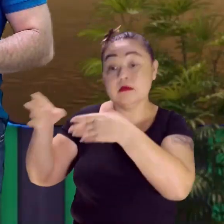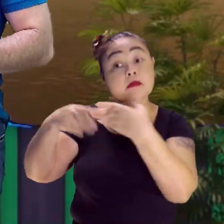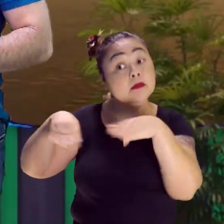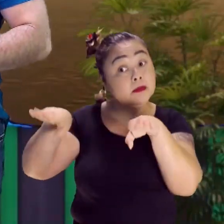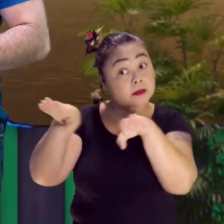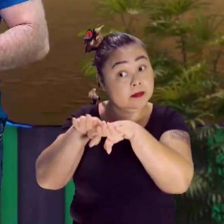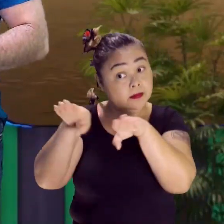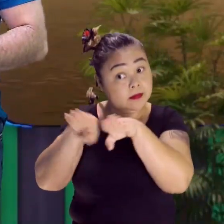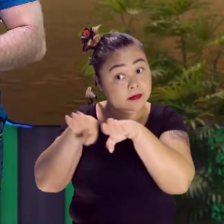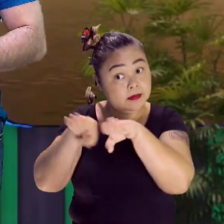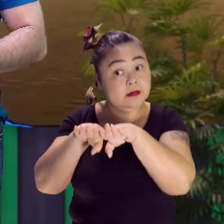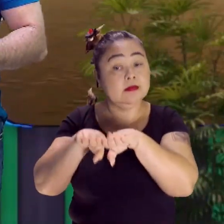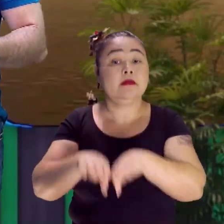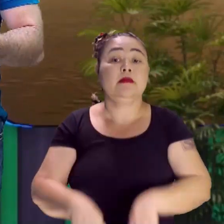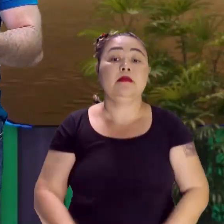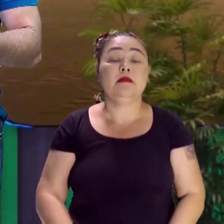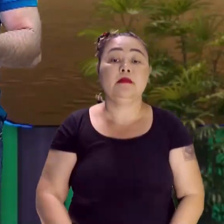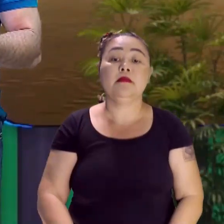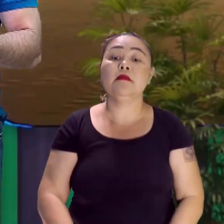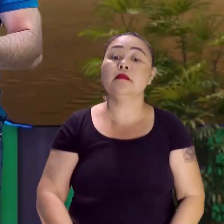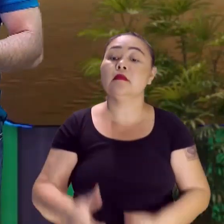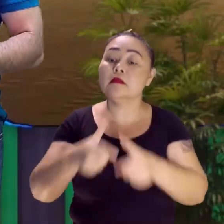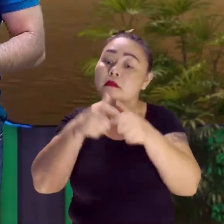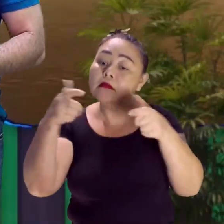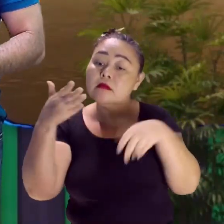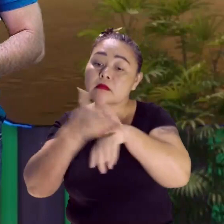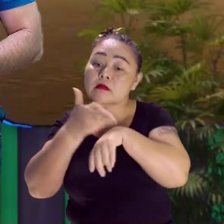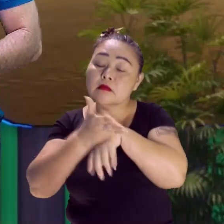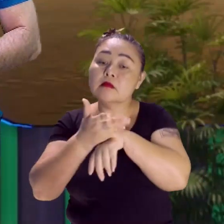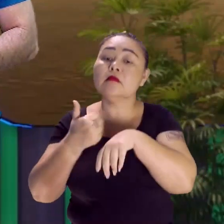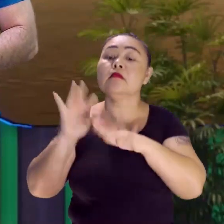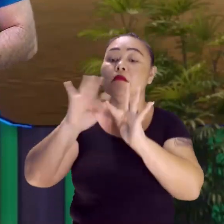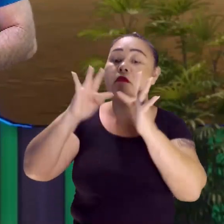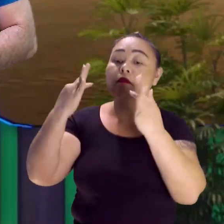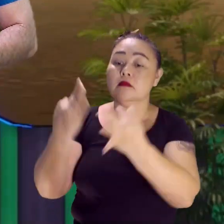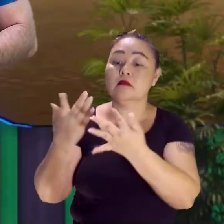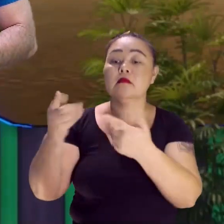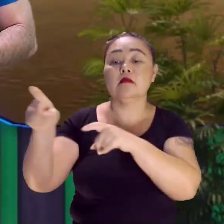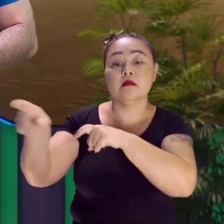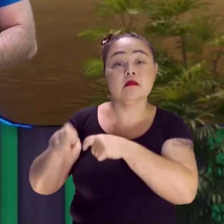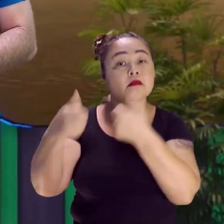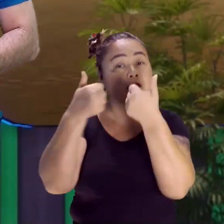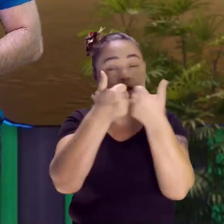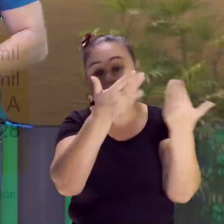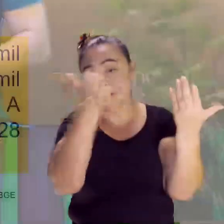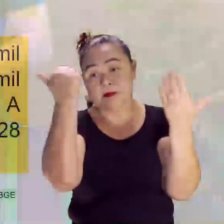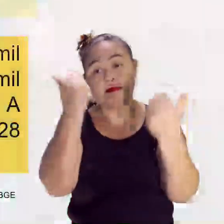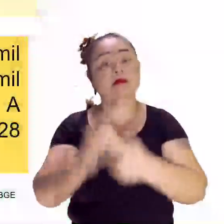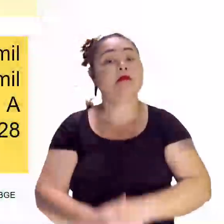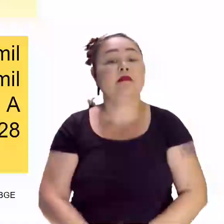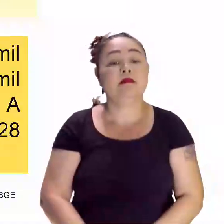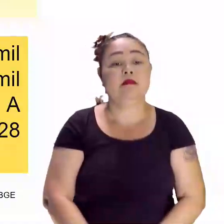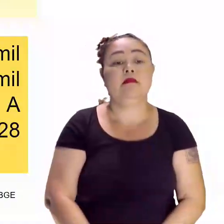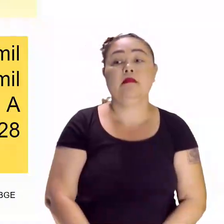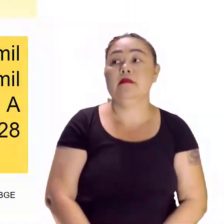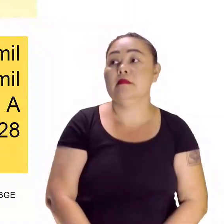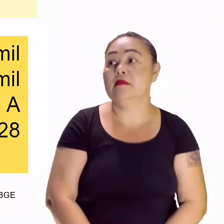né tem a maior participação da agriculto familiar fechou vamos lá